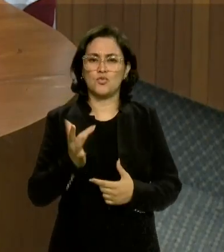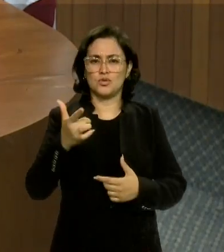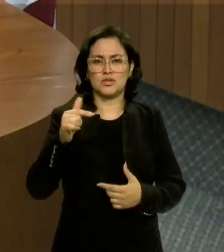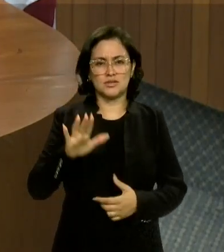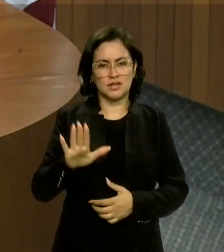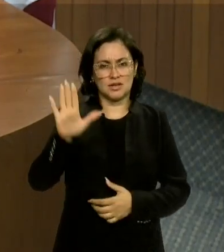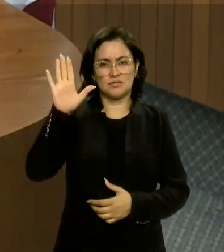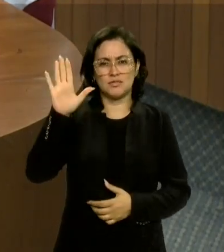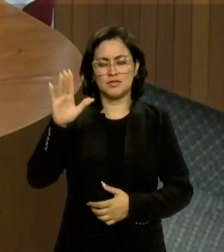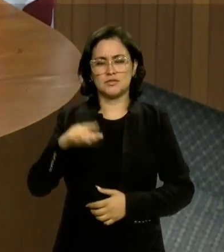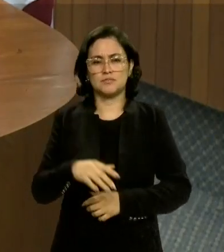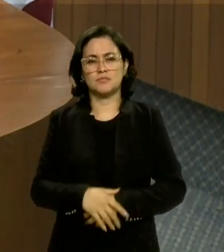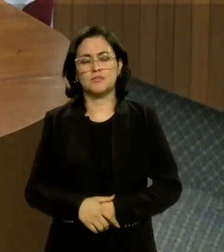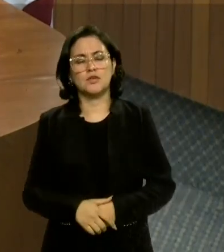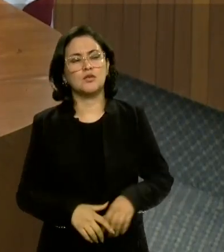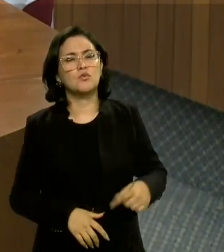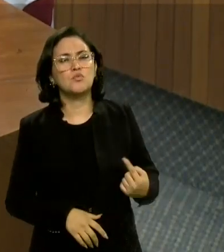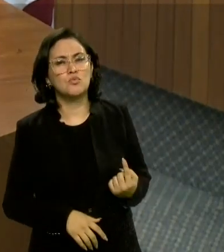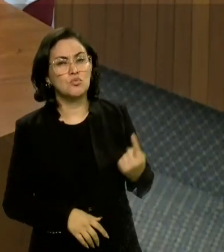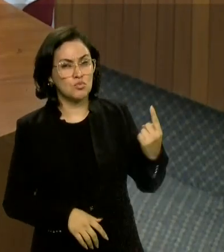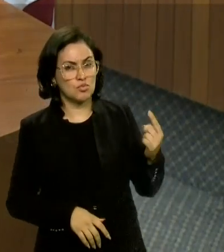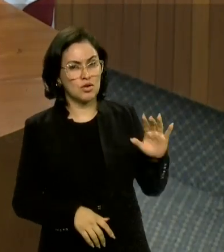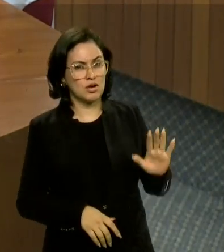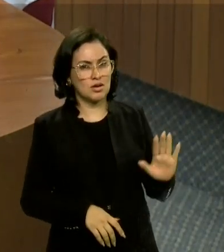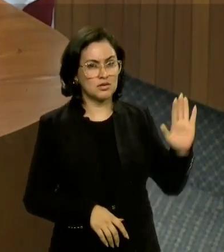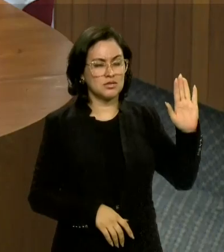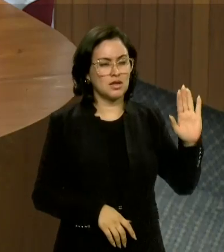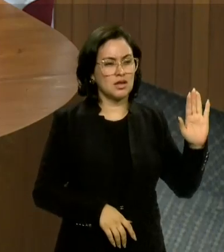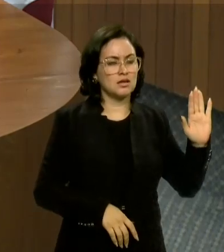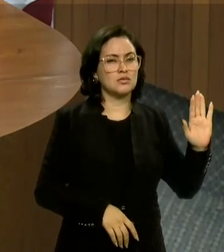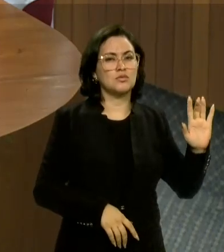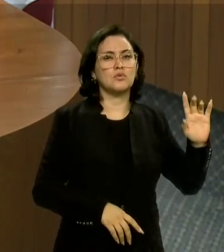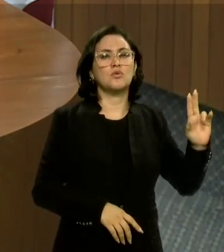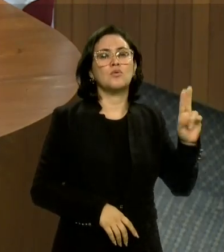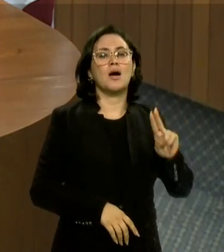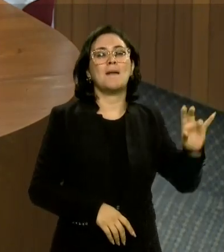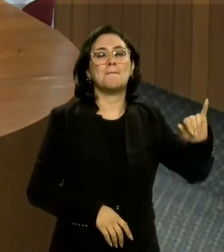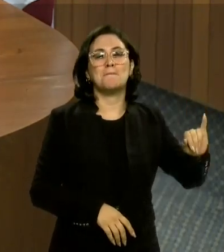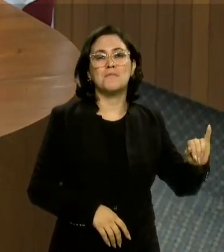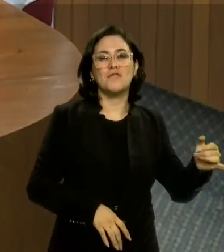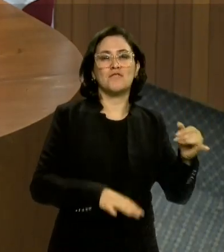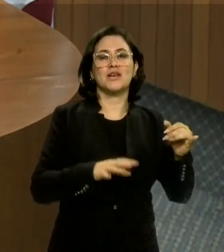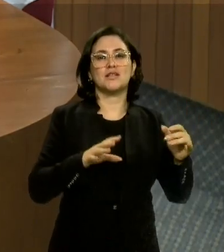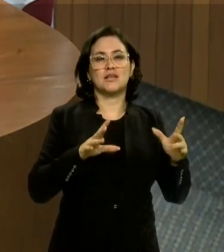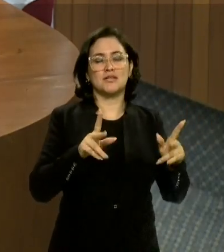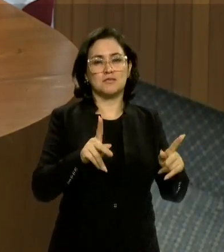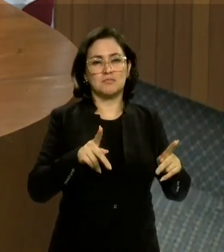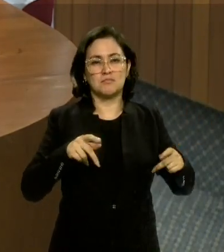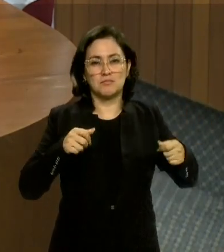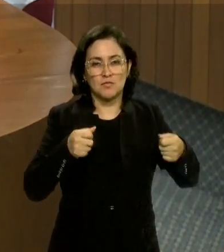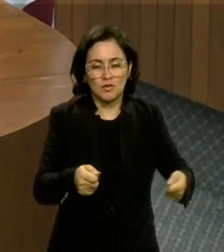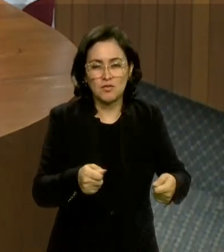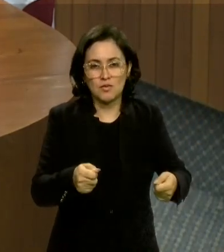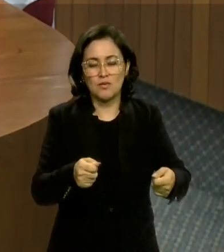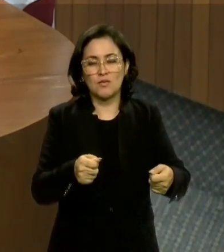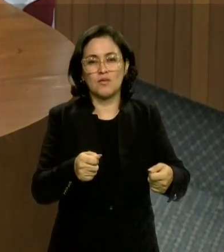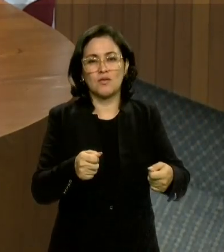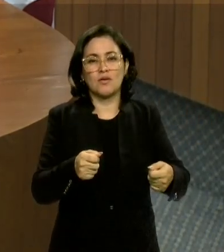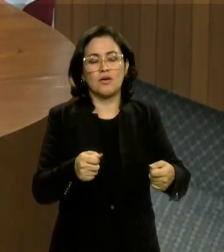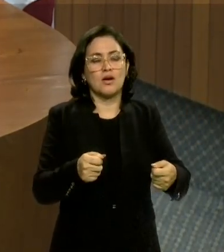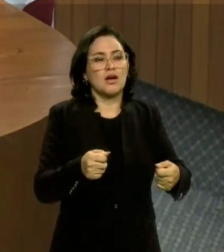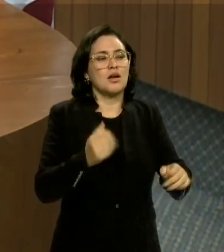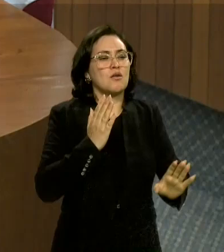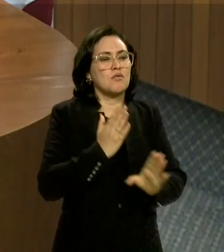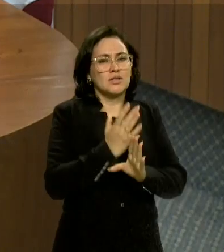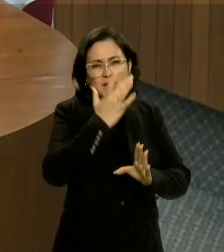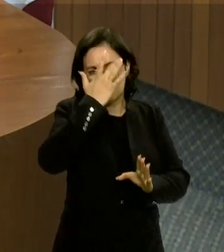Está dando óculos, utilizando a estrutura do PROCON agora para fazer mapeamento de pessoas com deficiência, crianças